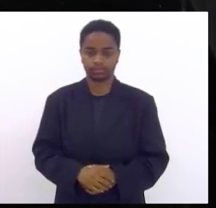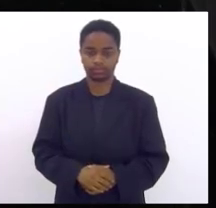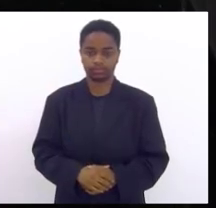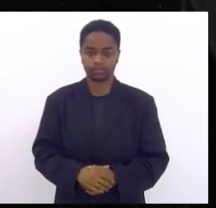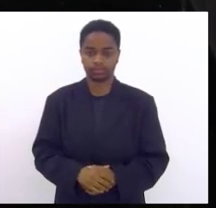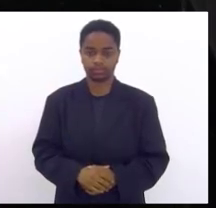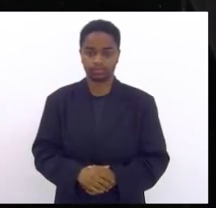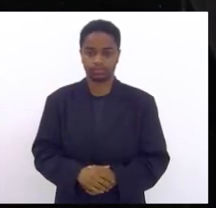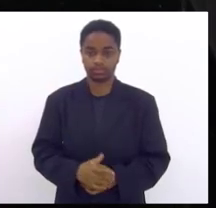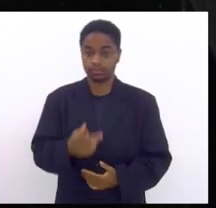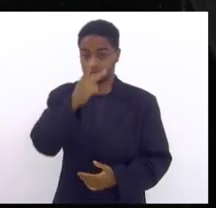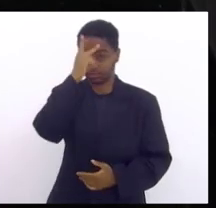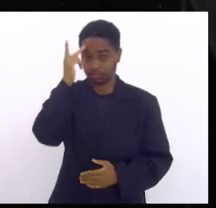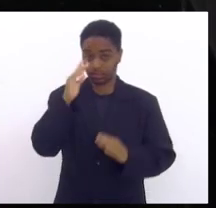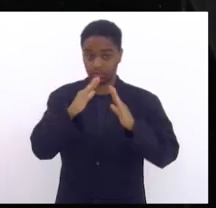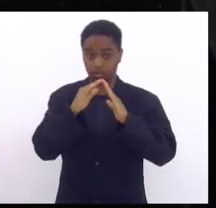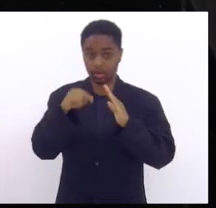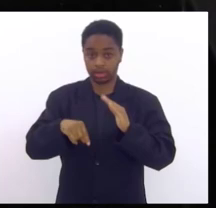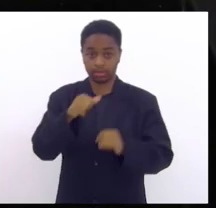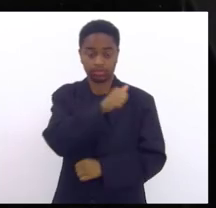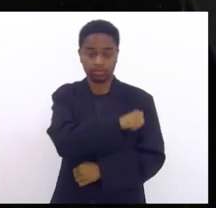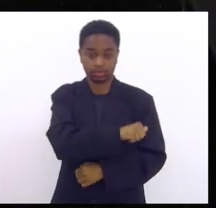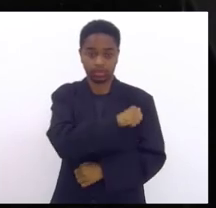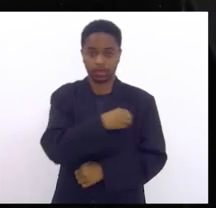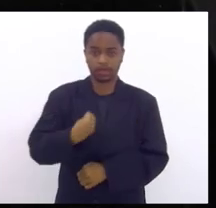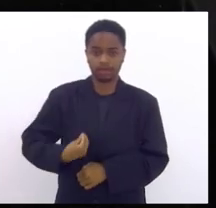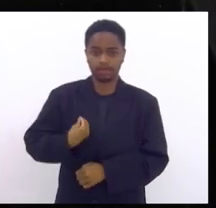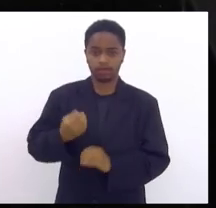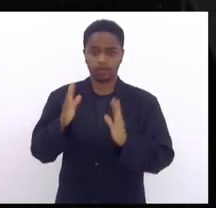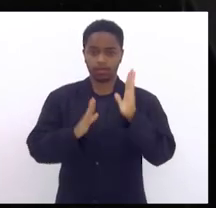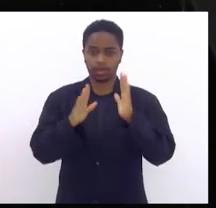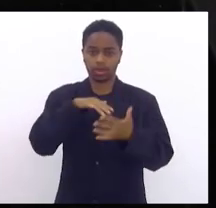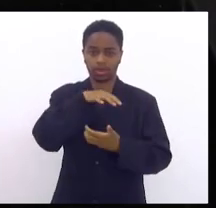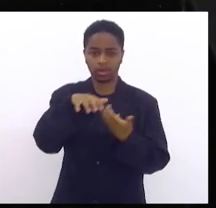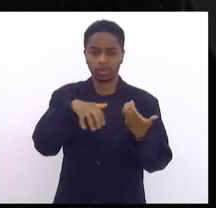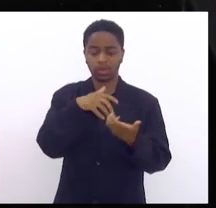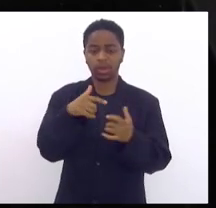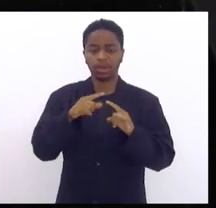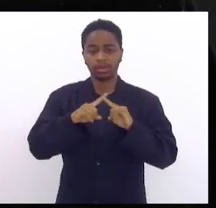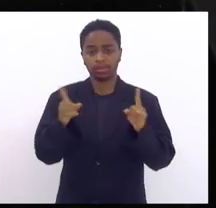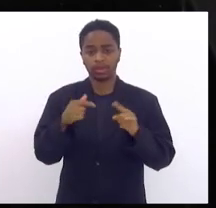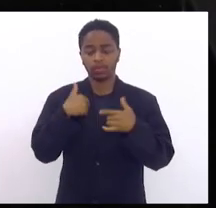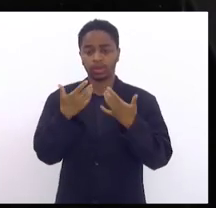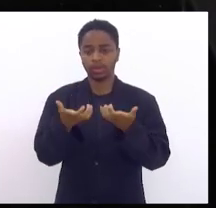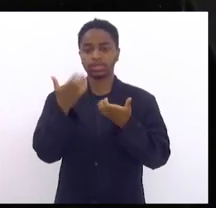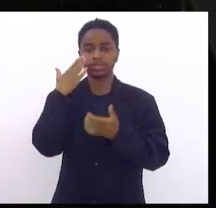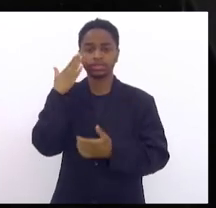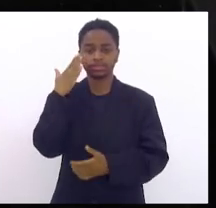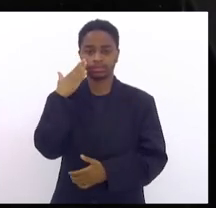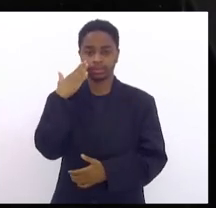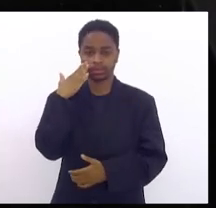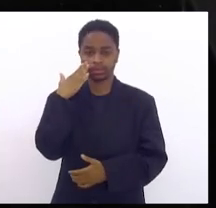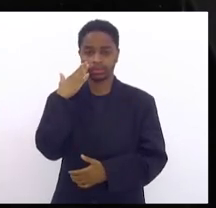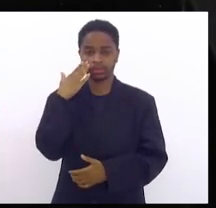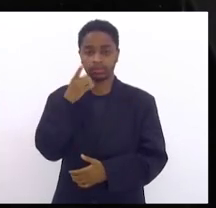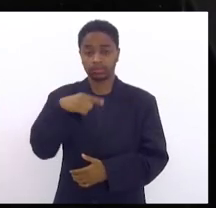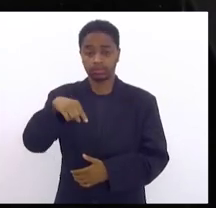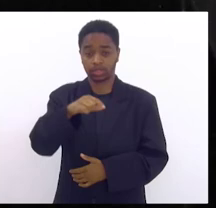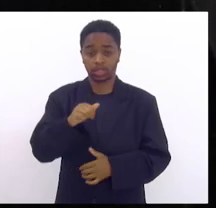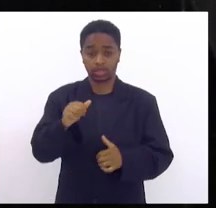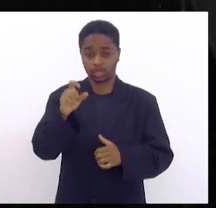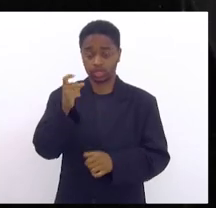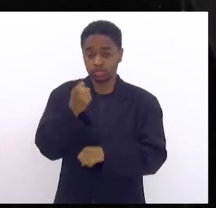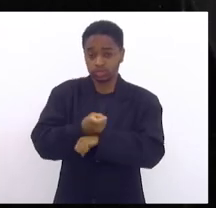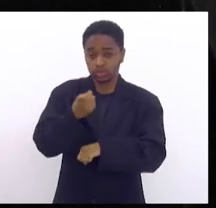Quem mora no Rio de Janeiro está vivendo uma onda de caos, né? E eu queria saber aos parasitas idiotas de plantão